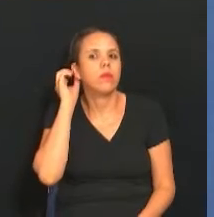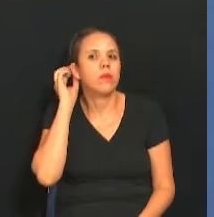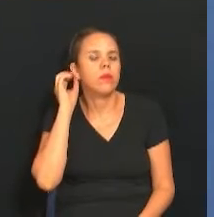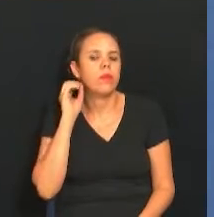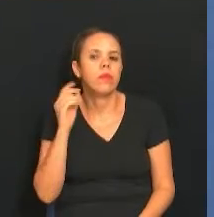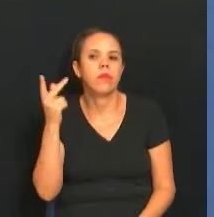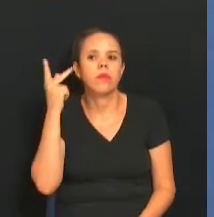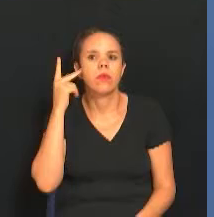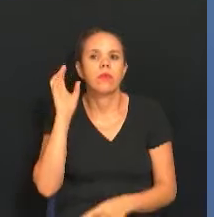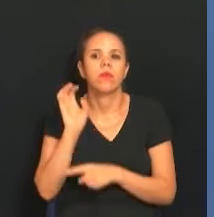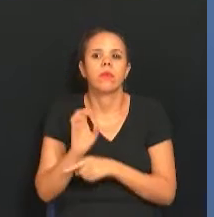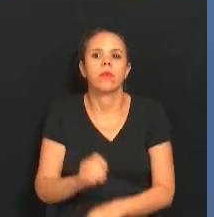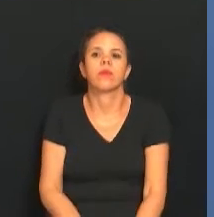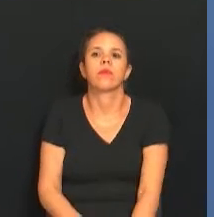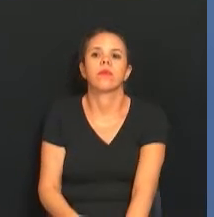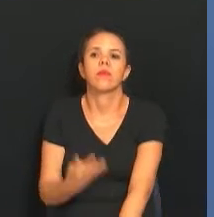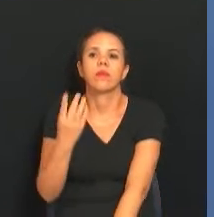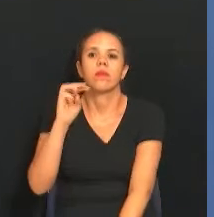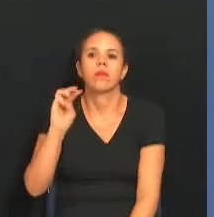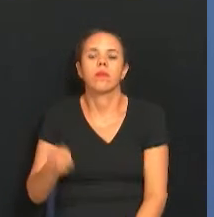Estado de São Paulo